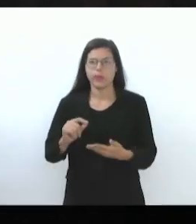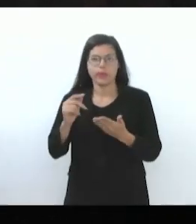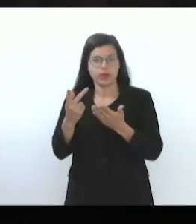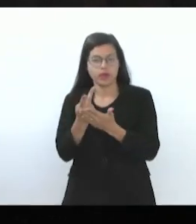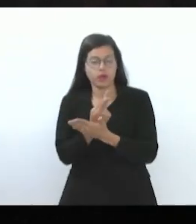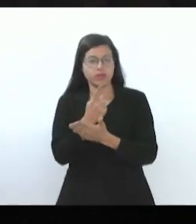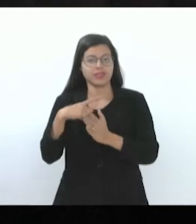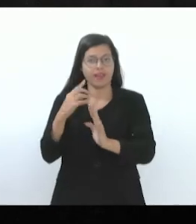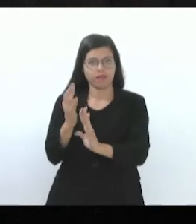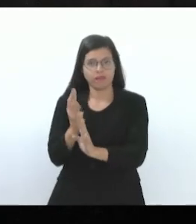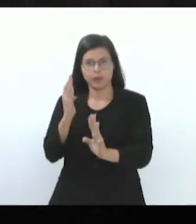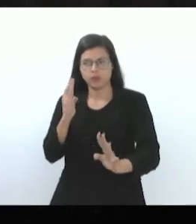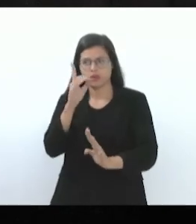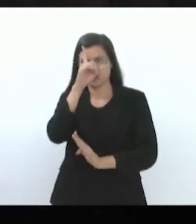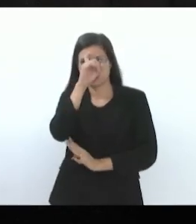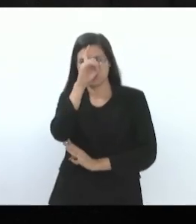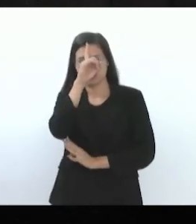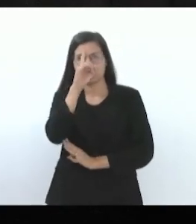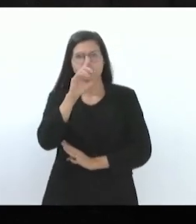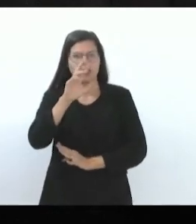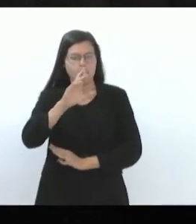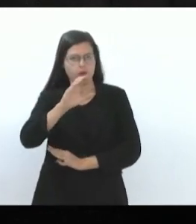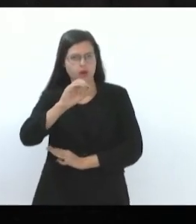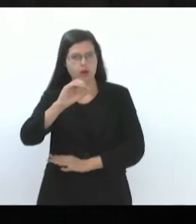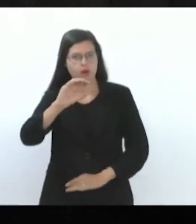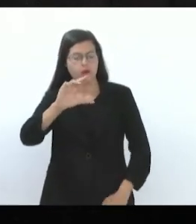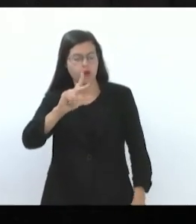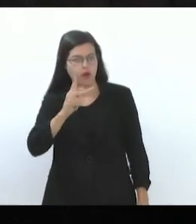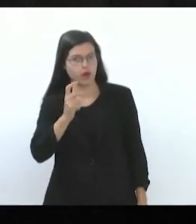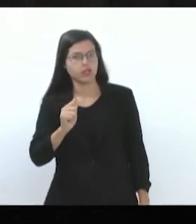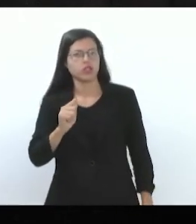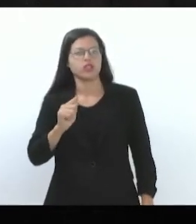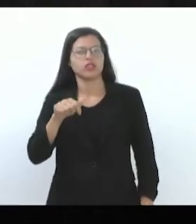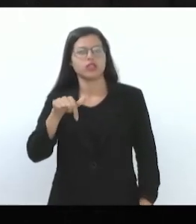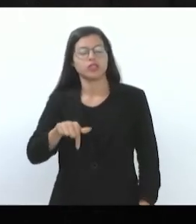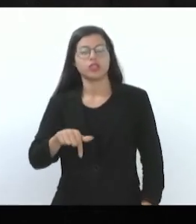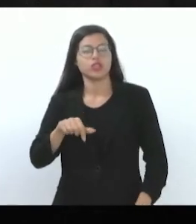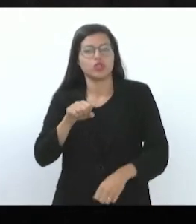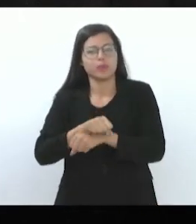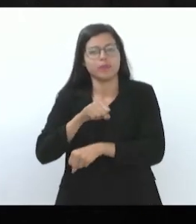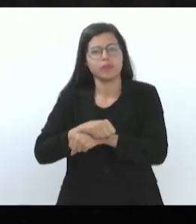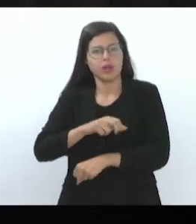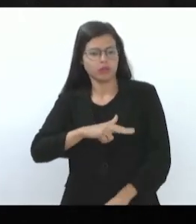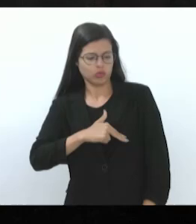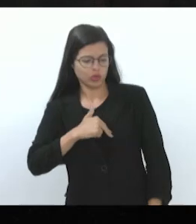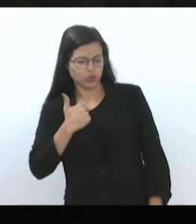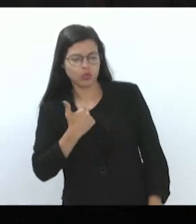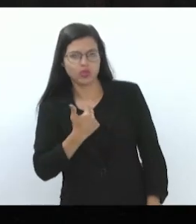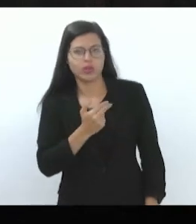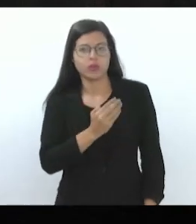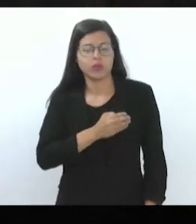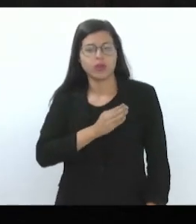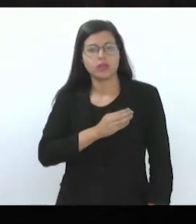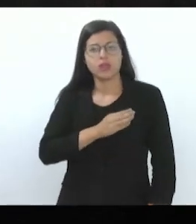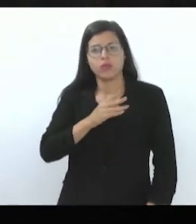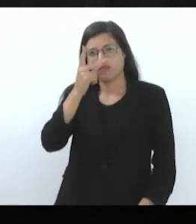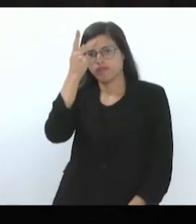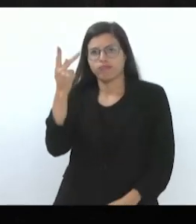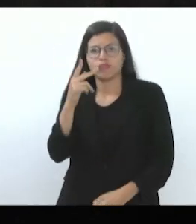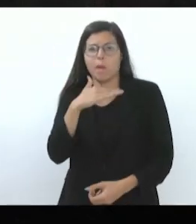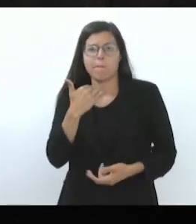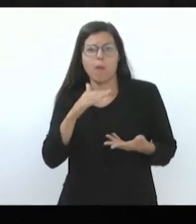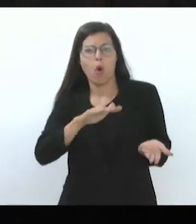Faria, deputado Luiz Paulo, esperando a cirurgia de cateterismo. E o paciente acaba morrendo de tanto esperar, porque não